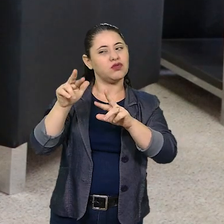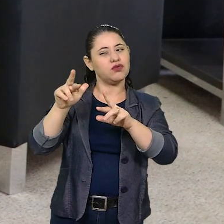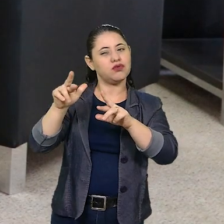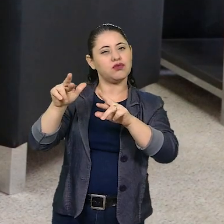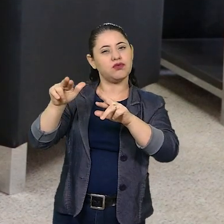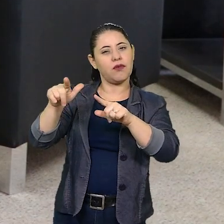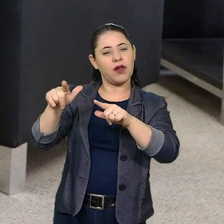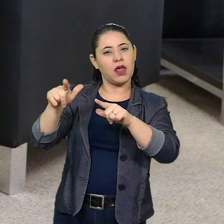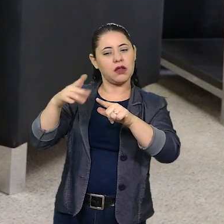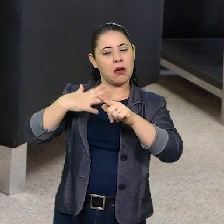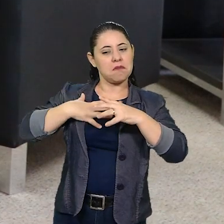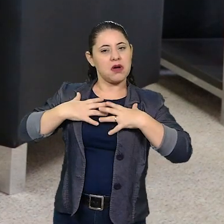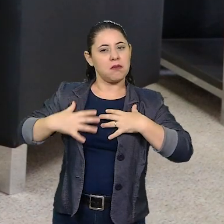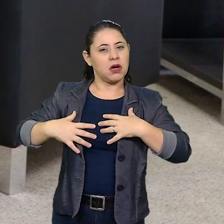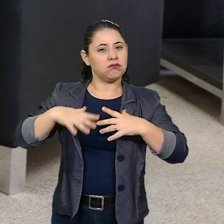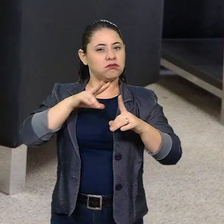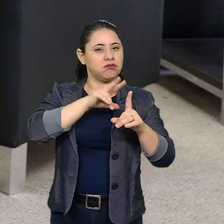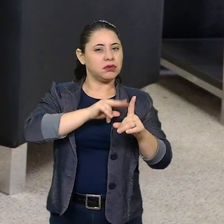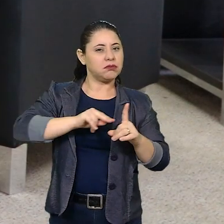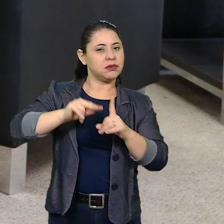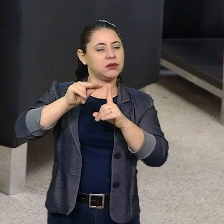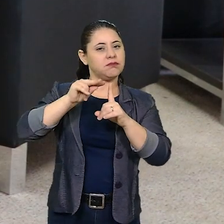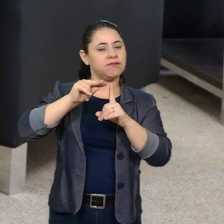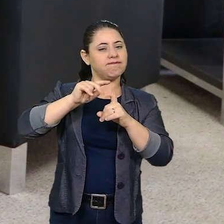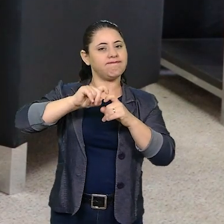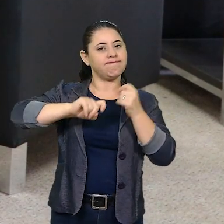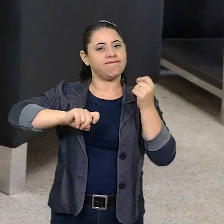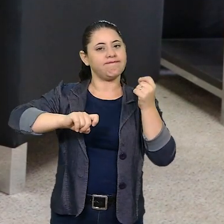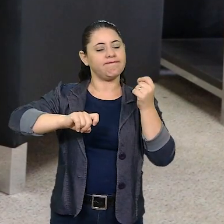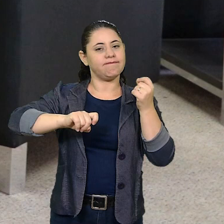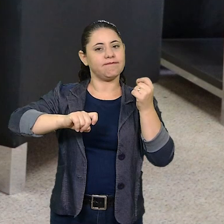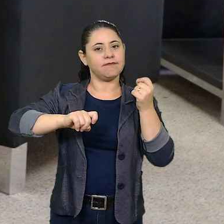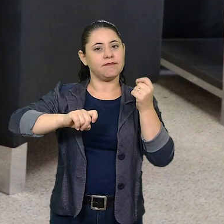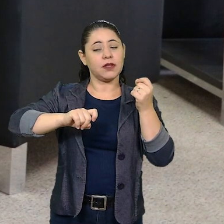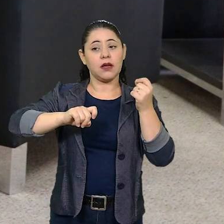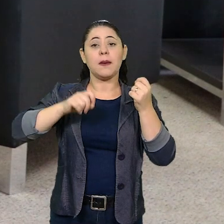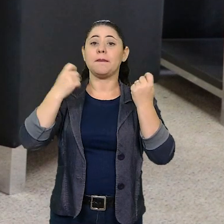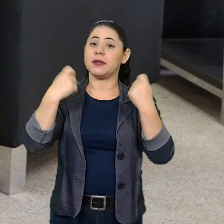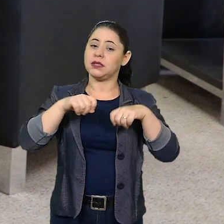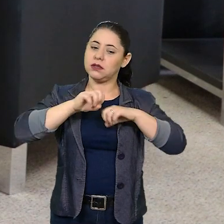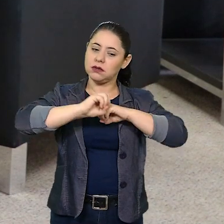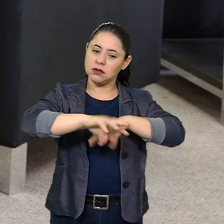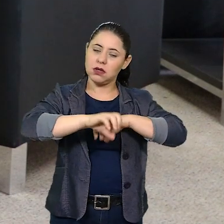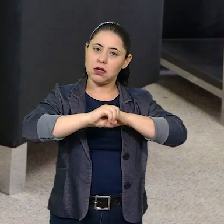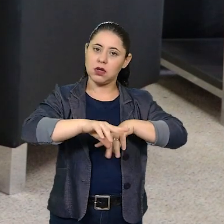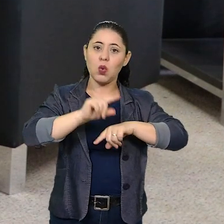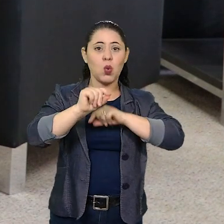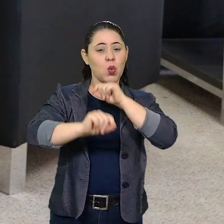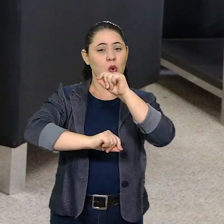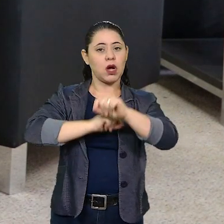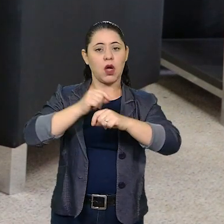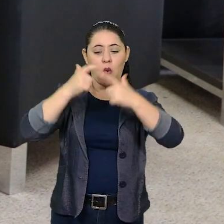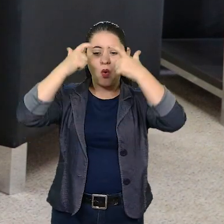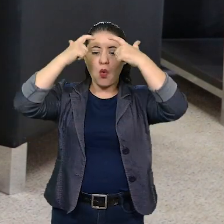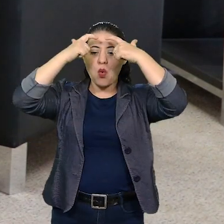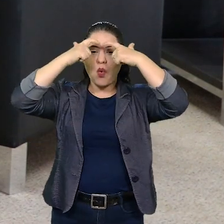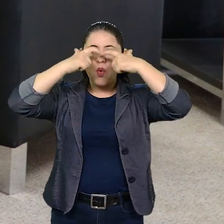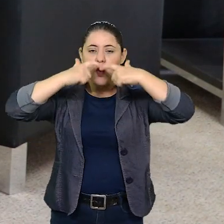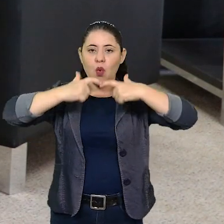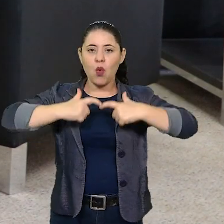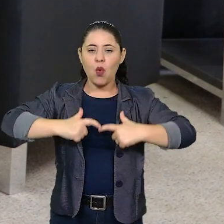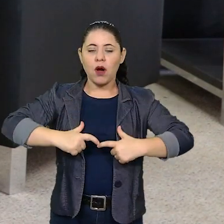num outro contexto, no contexto da sexualidade. Então, ela tem que ser ensinada de que suas partes